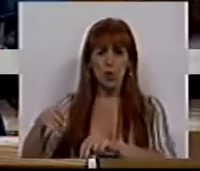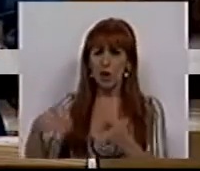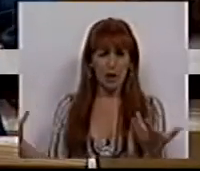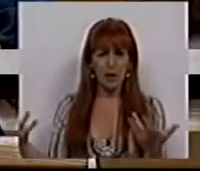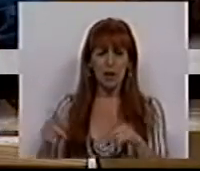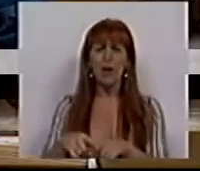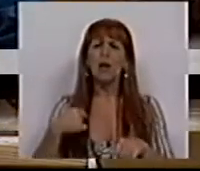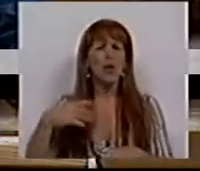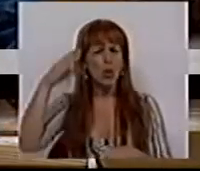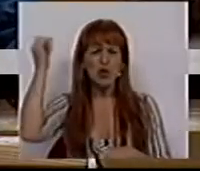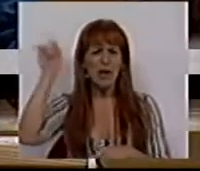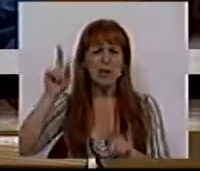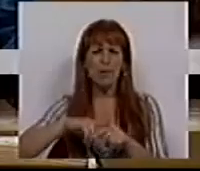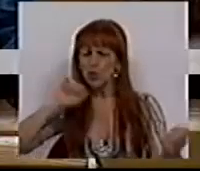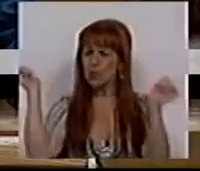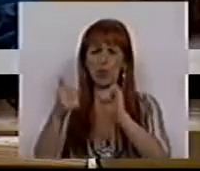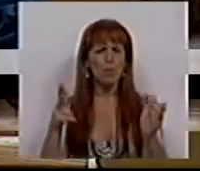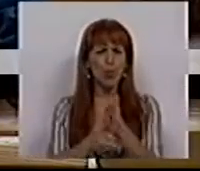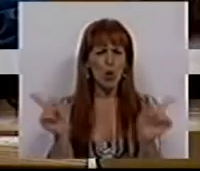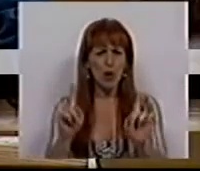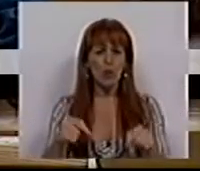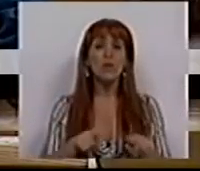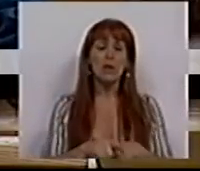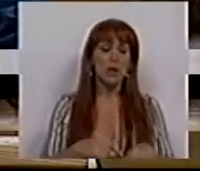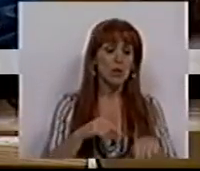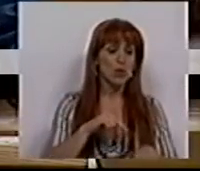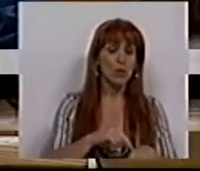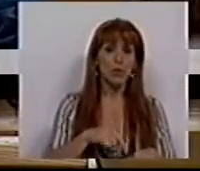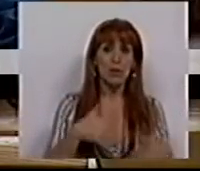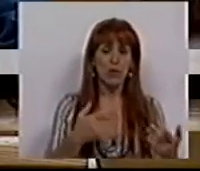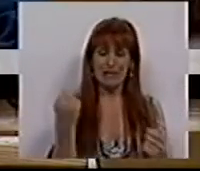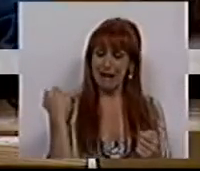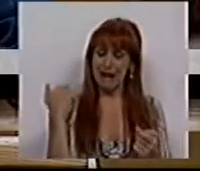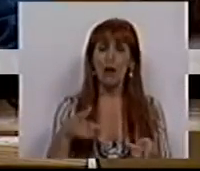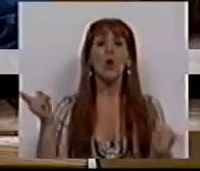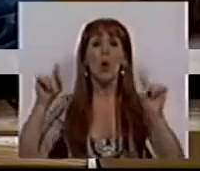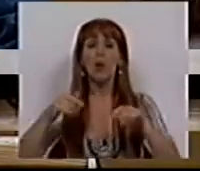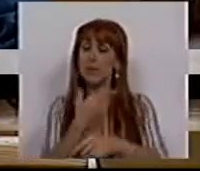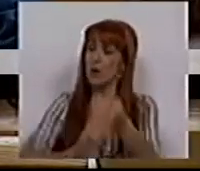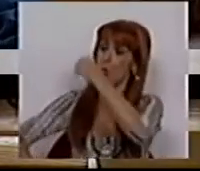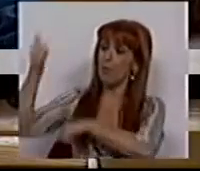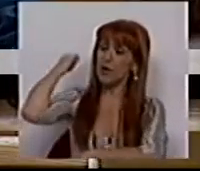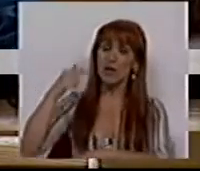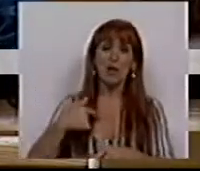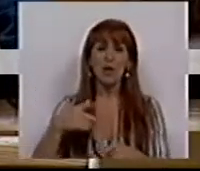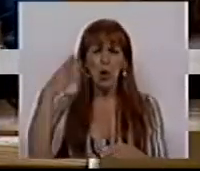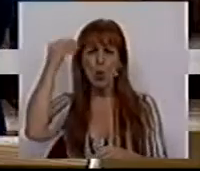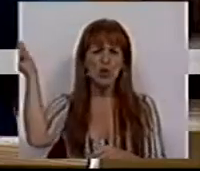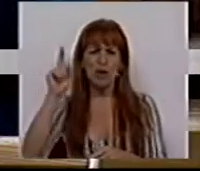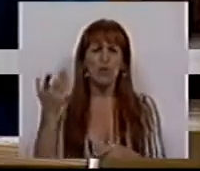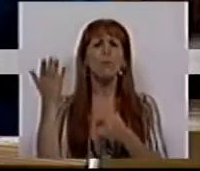momento. E não esquecemos o que mudou na realidade, quer no presente mais recente, quer no passado. Não